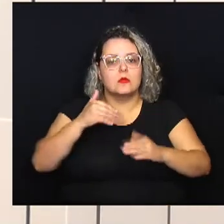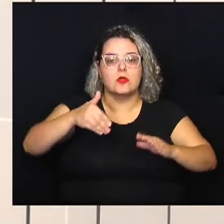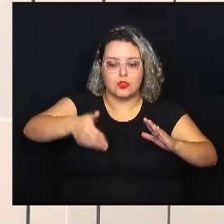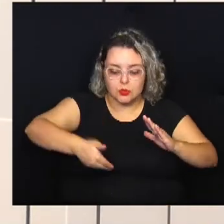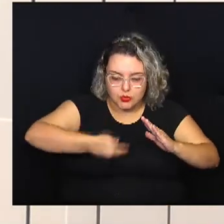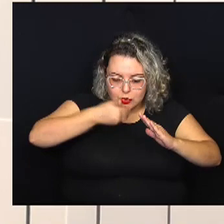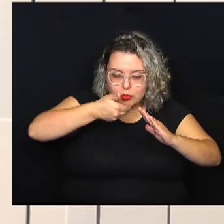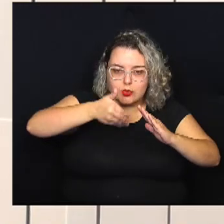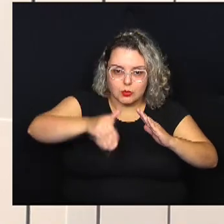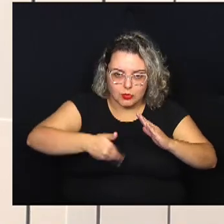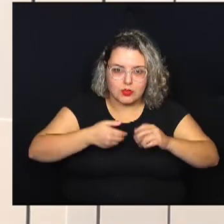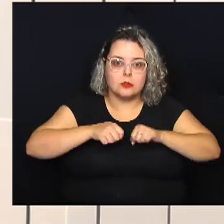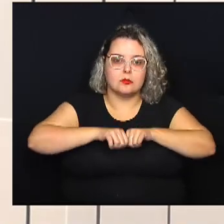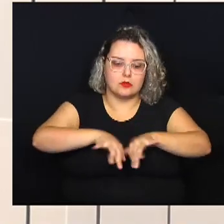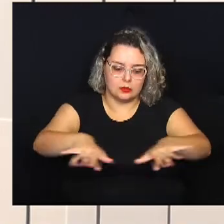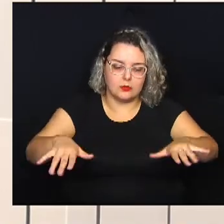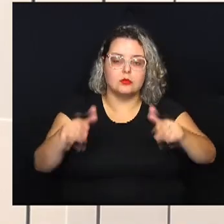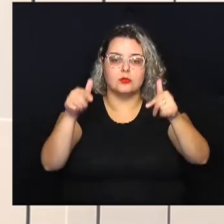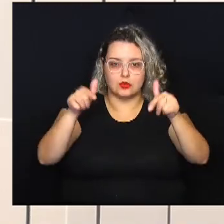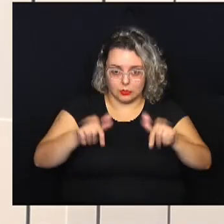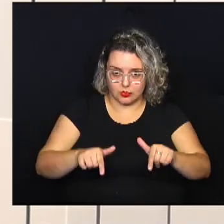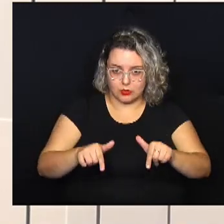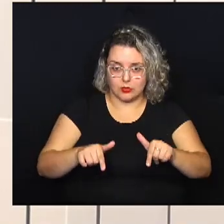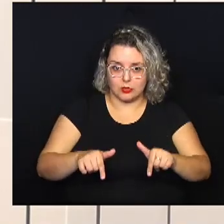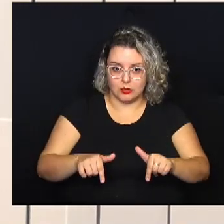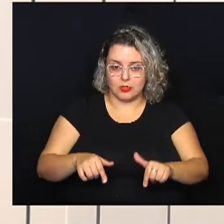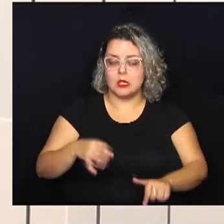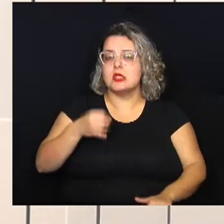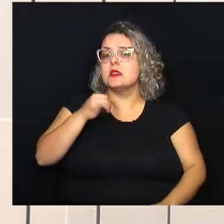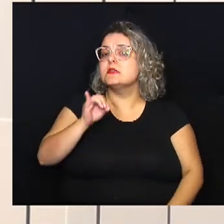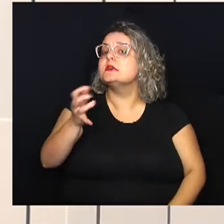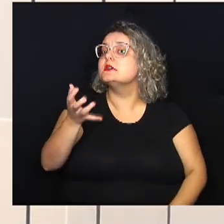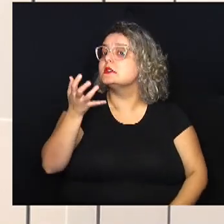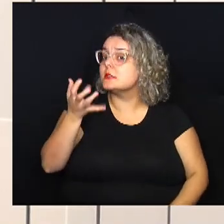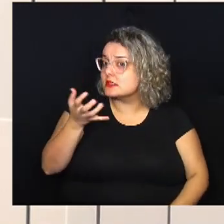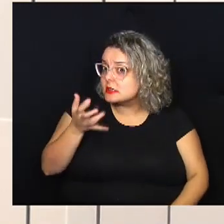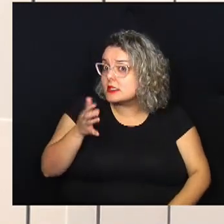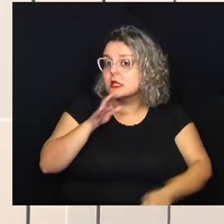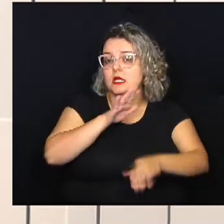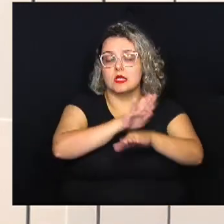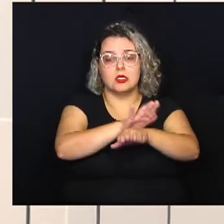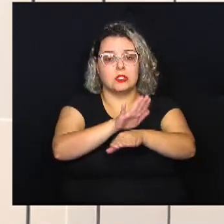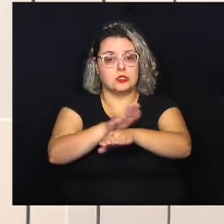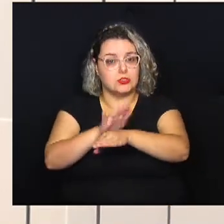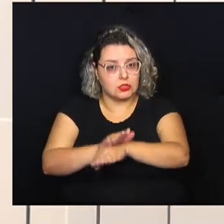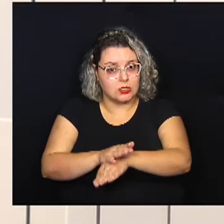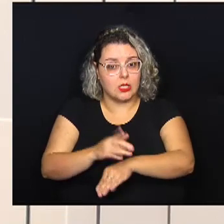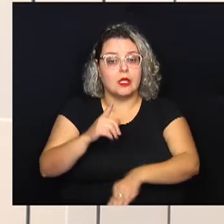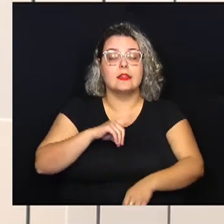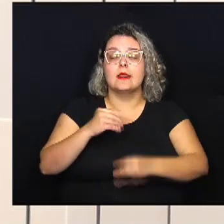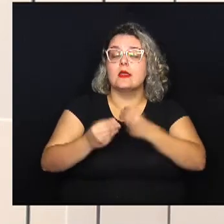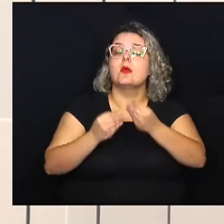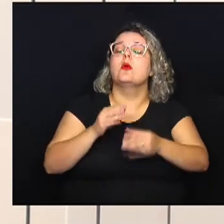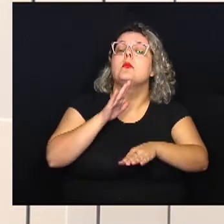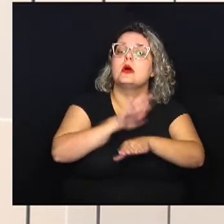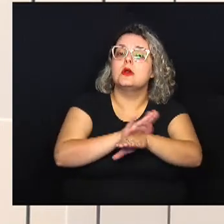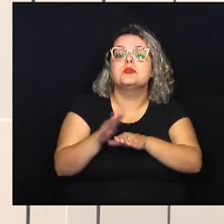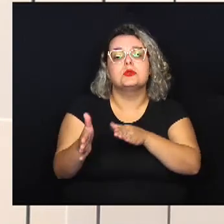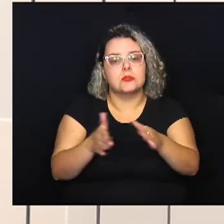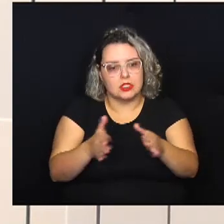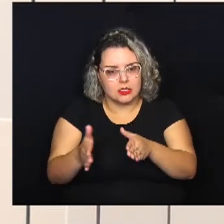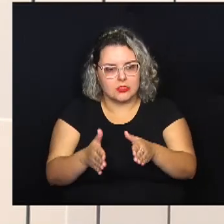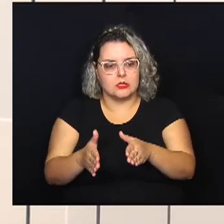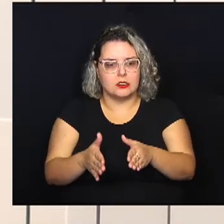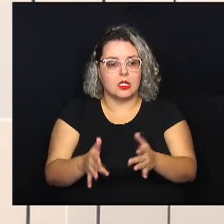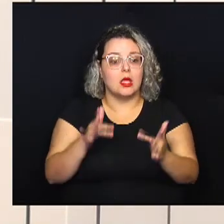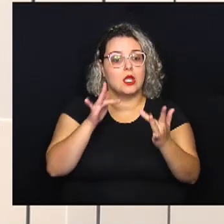são distribuídos no local. Então, se você quiser ajudar, se você tem condição de ajudar neste momento,